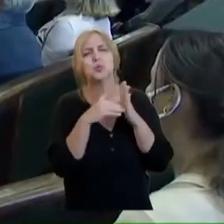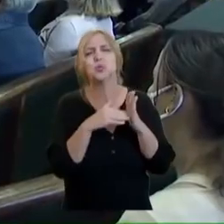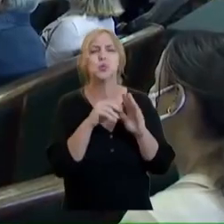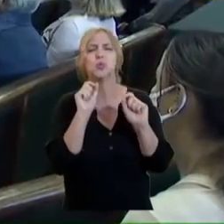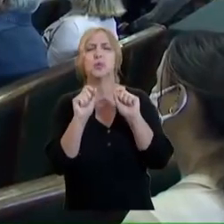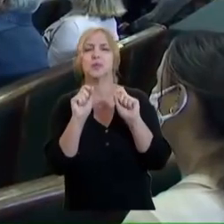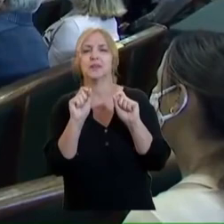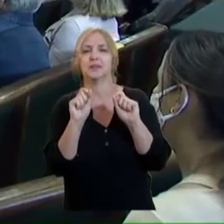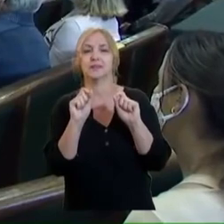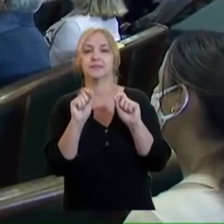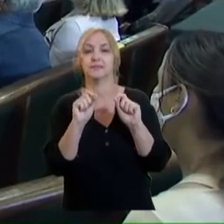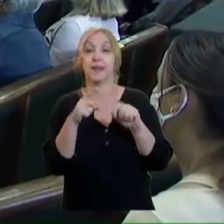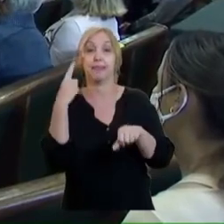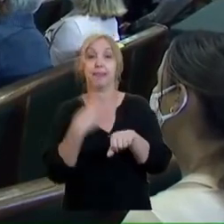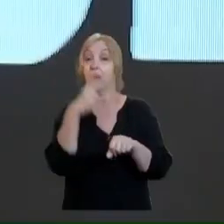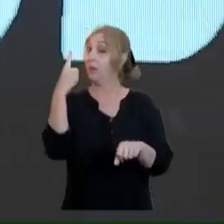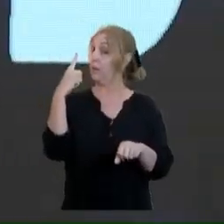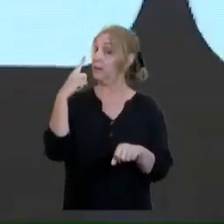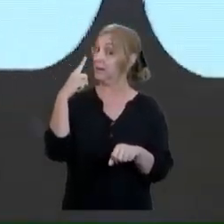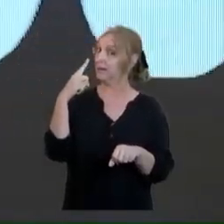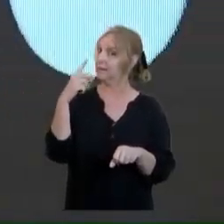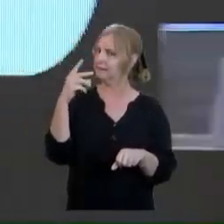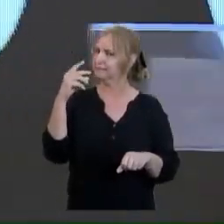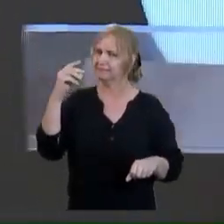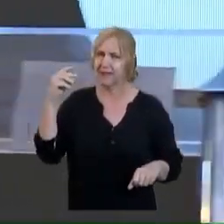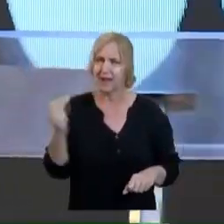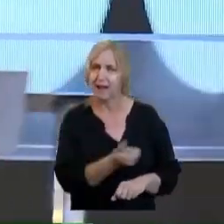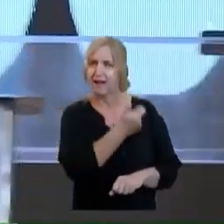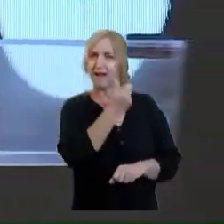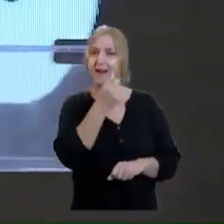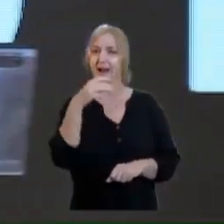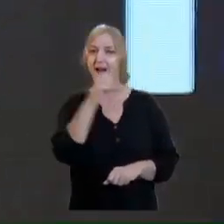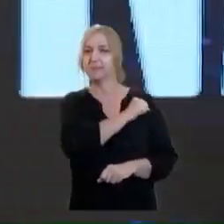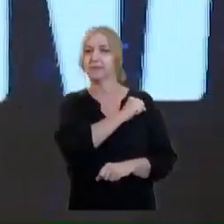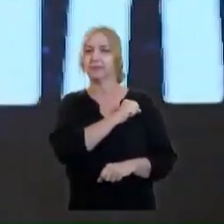vem na hora. Na hora.